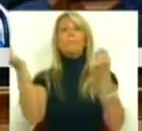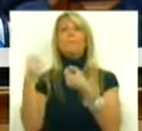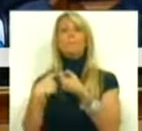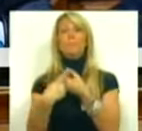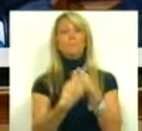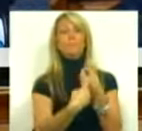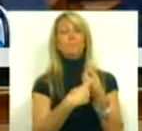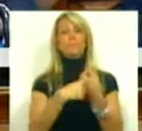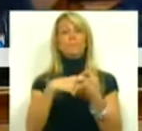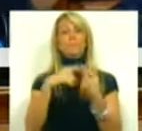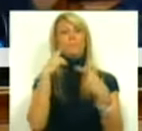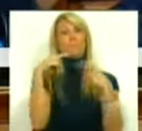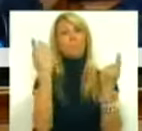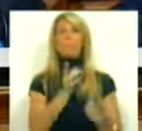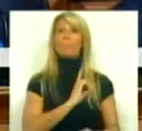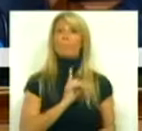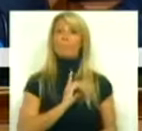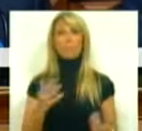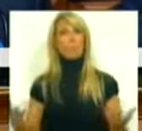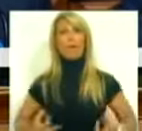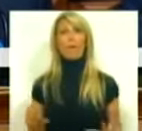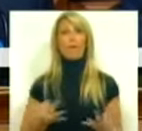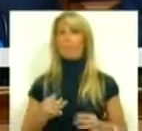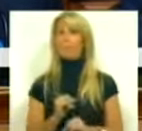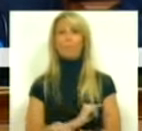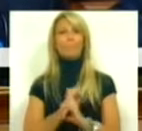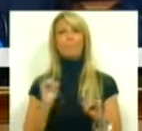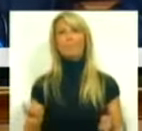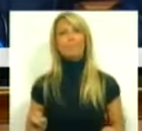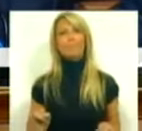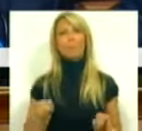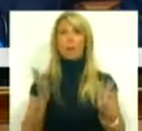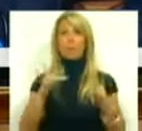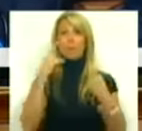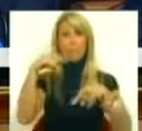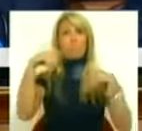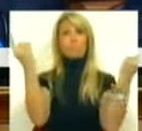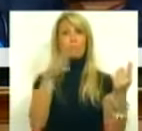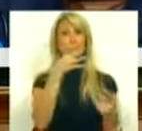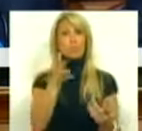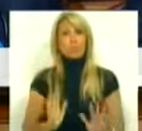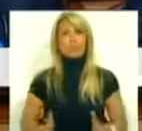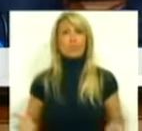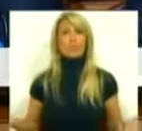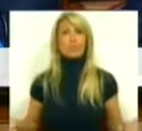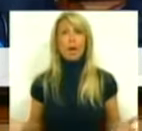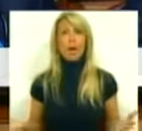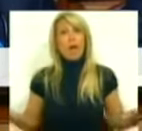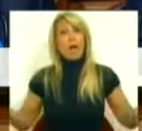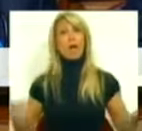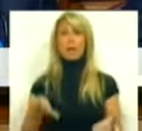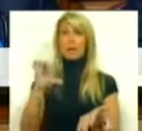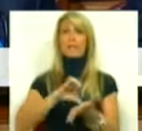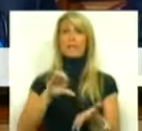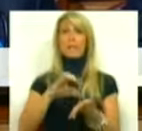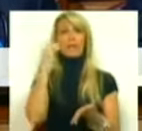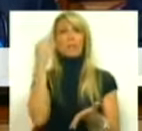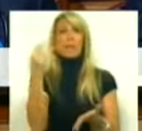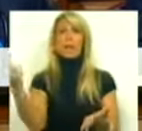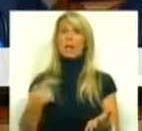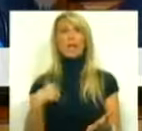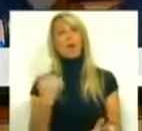parcerias público-privadas e, de facto, não foi possível, porque ela estava anunciada, estamos em certa especialidade,